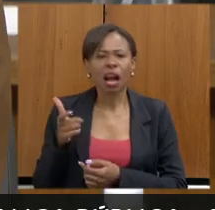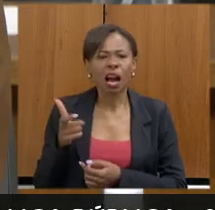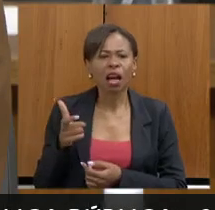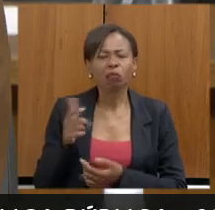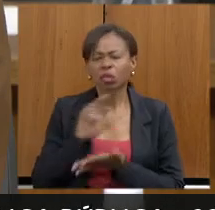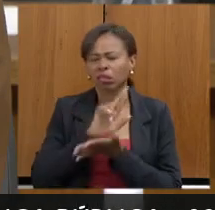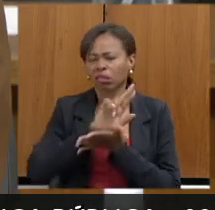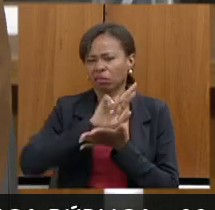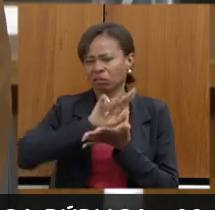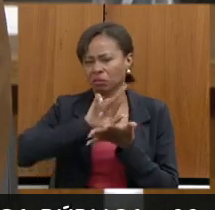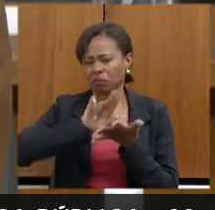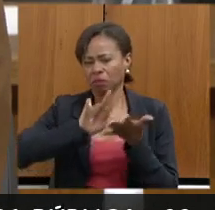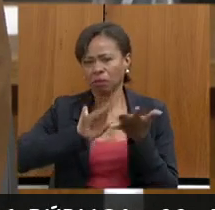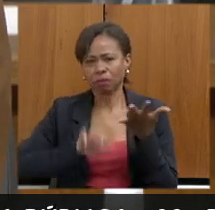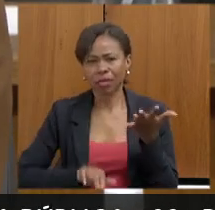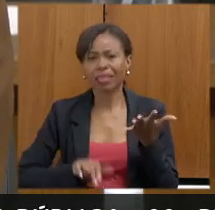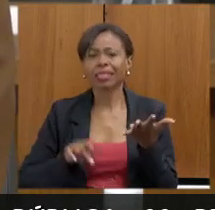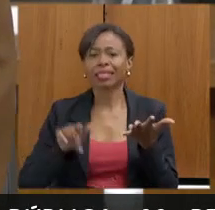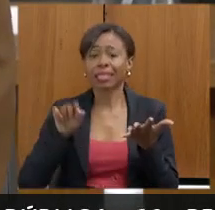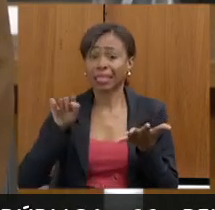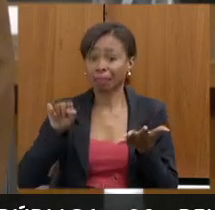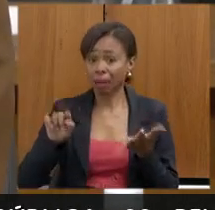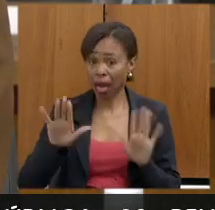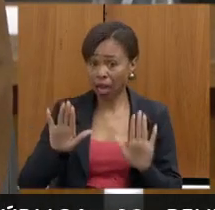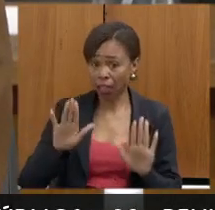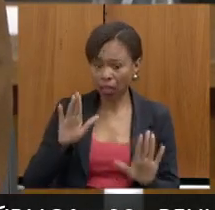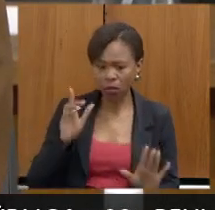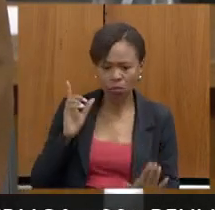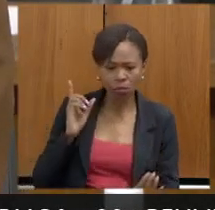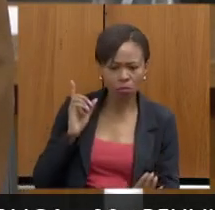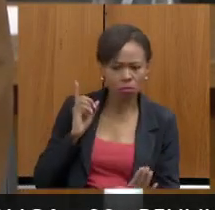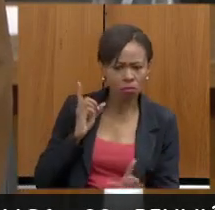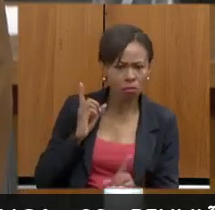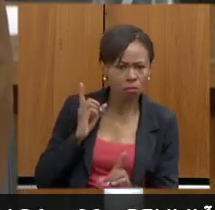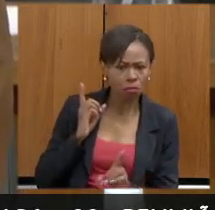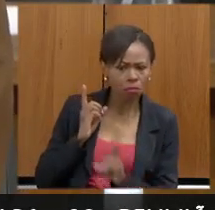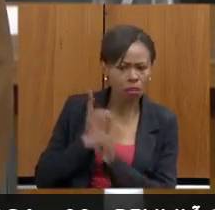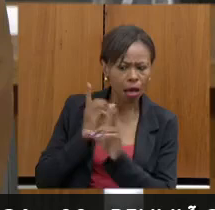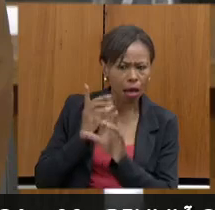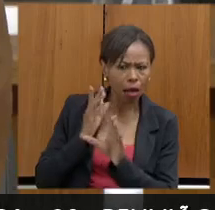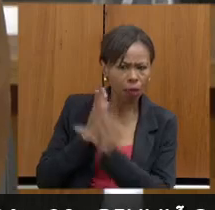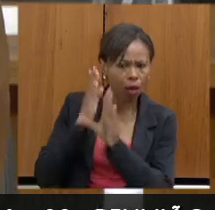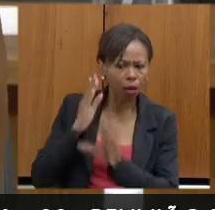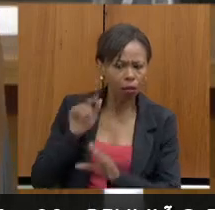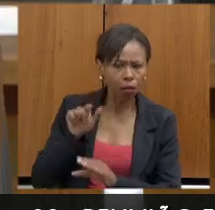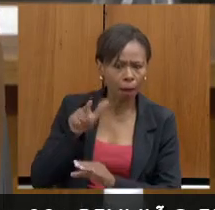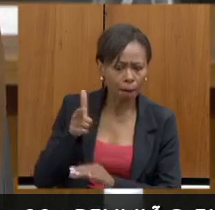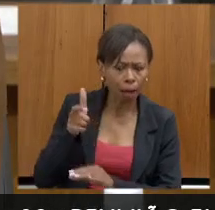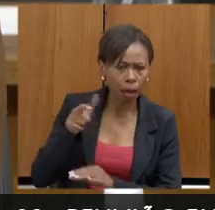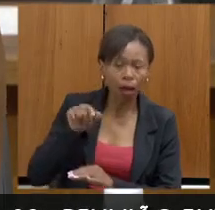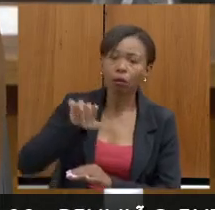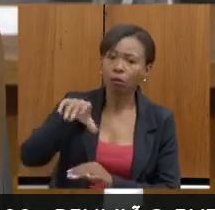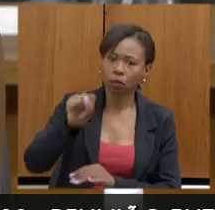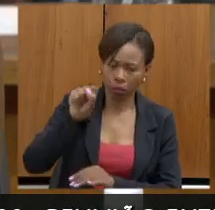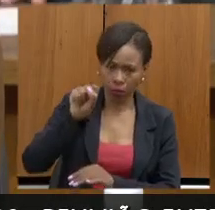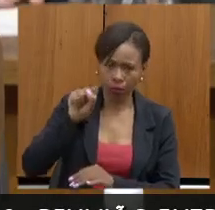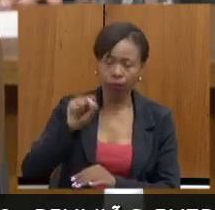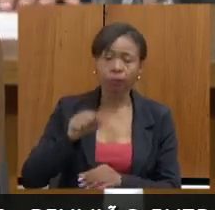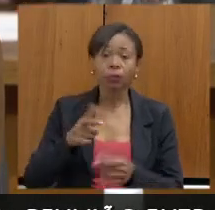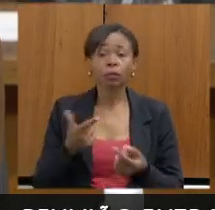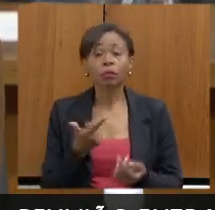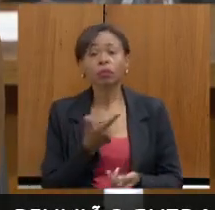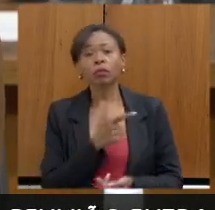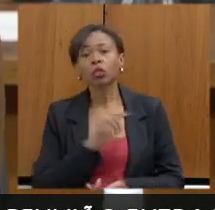vamos realmente com a com o condutor não é que que tem um potencial lesivo muito grande correlação os